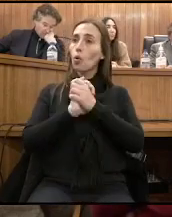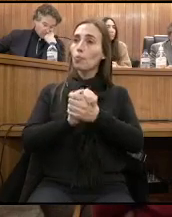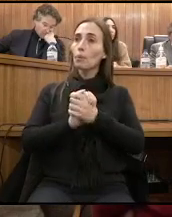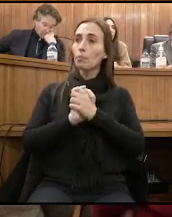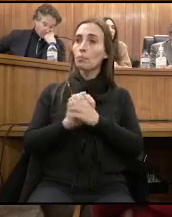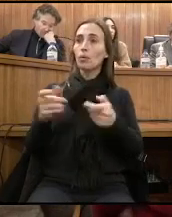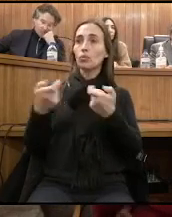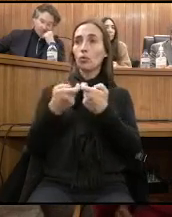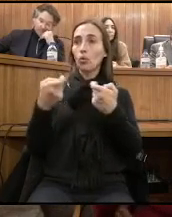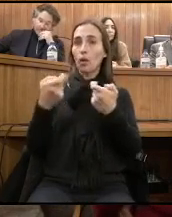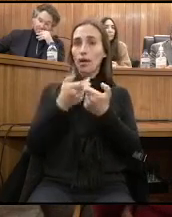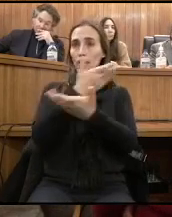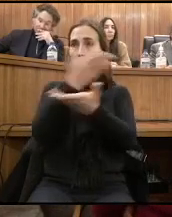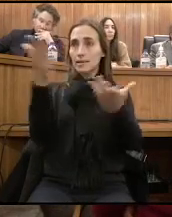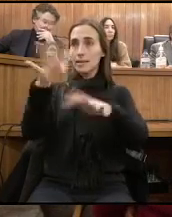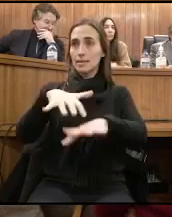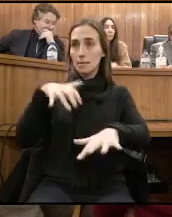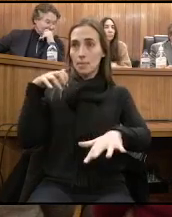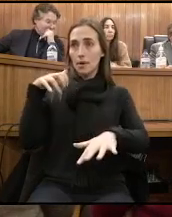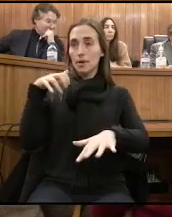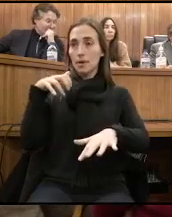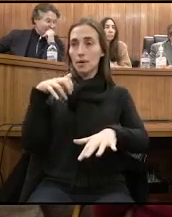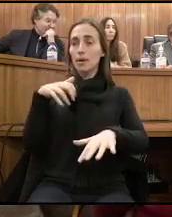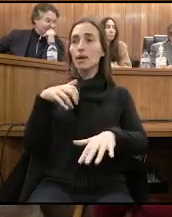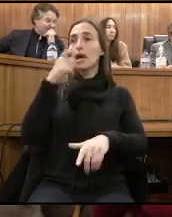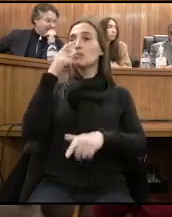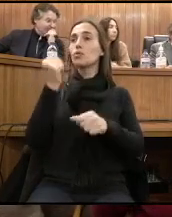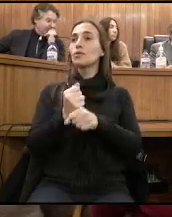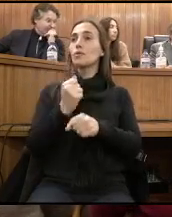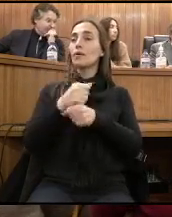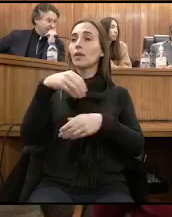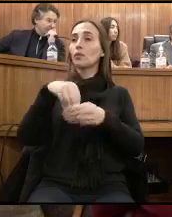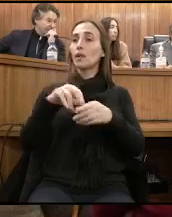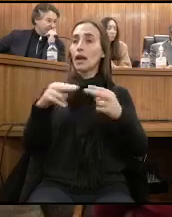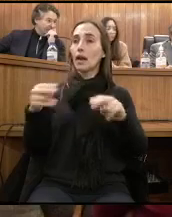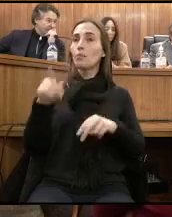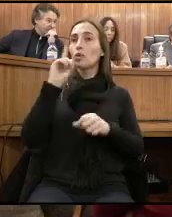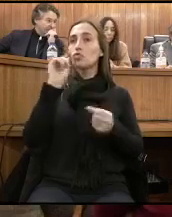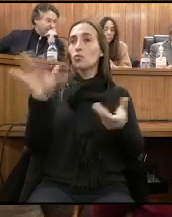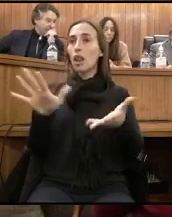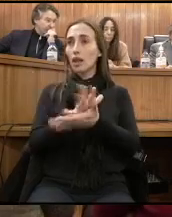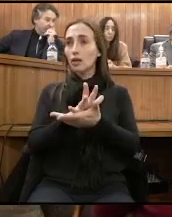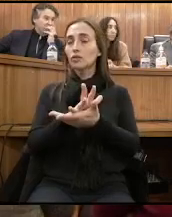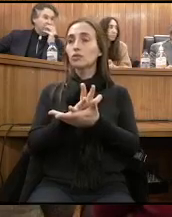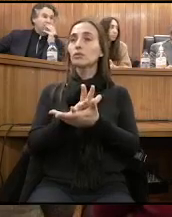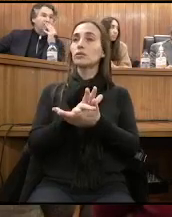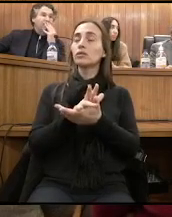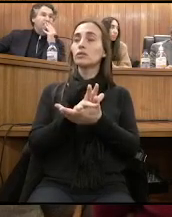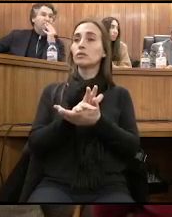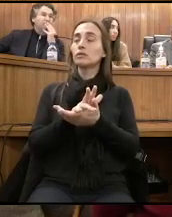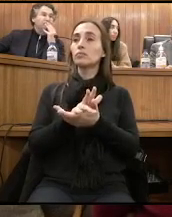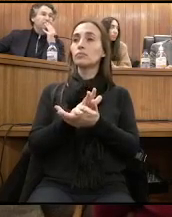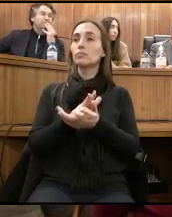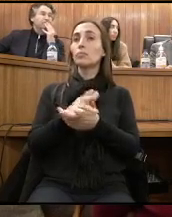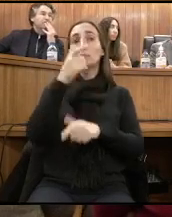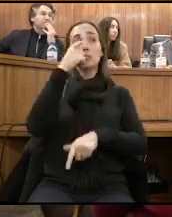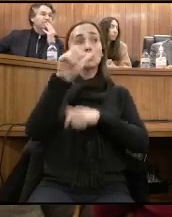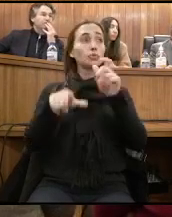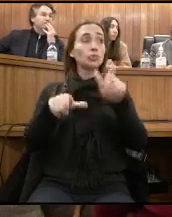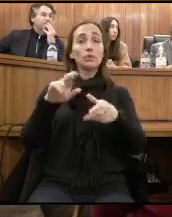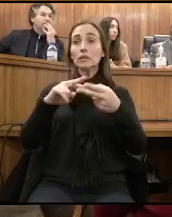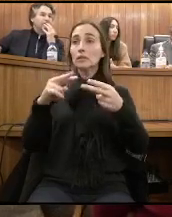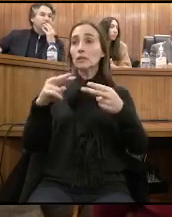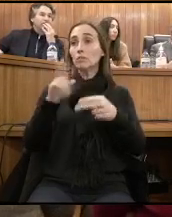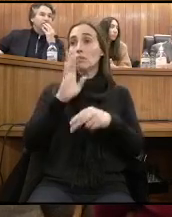os colegas da Assembleia, funcionários da Câmara, comunicação social, munícipes presentes